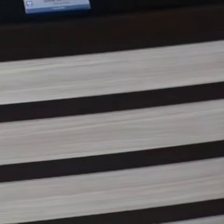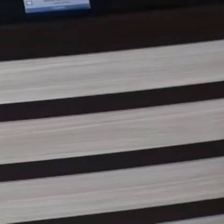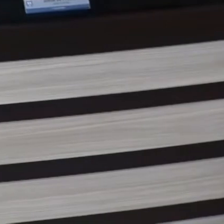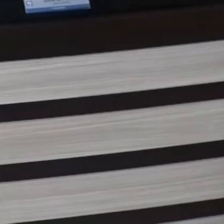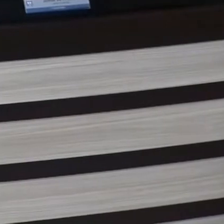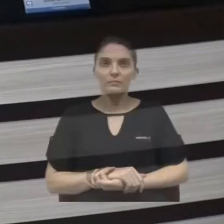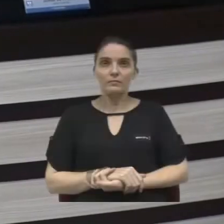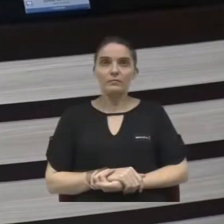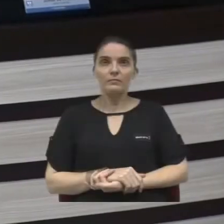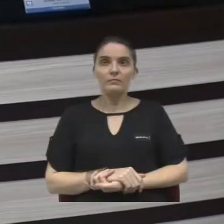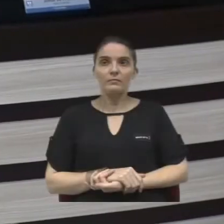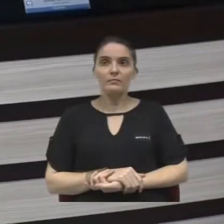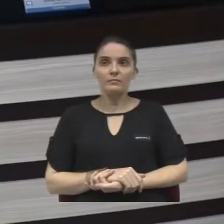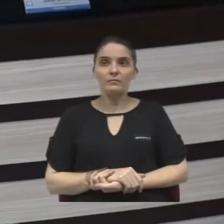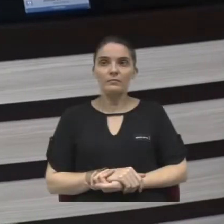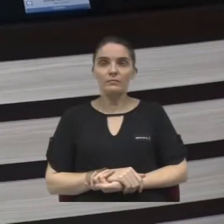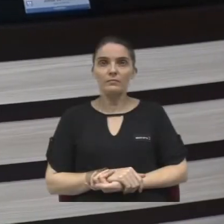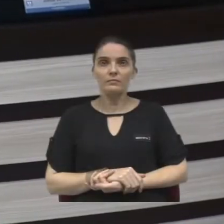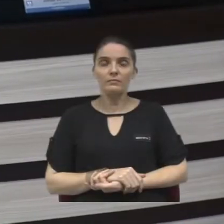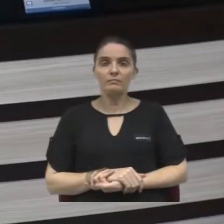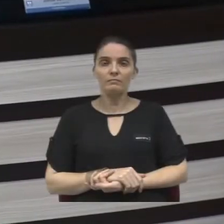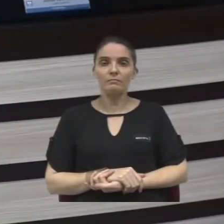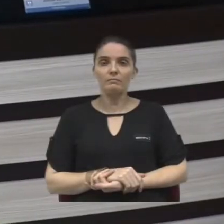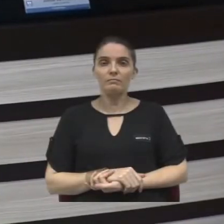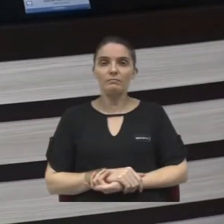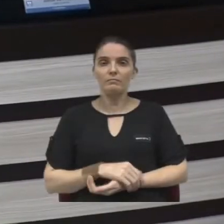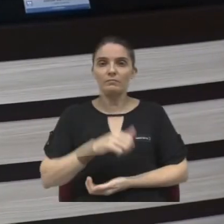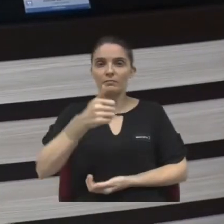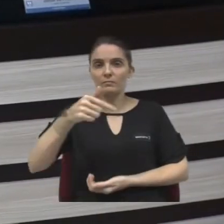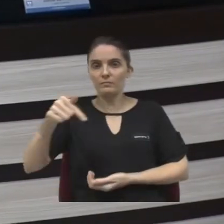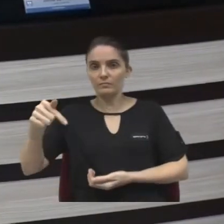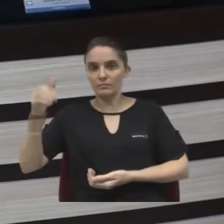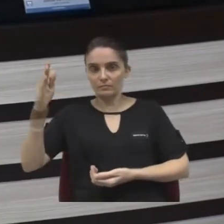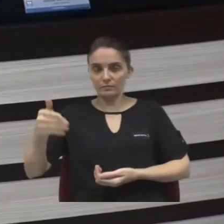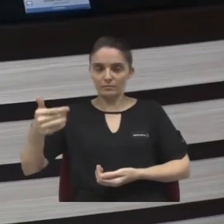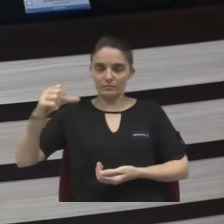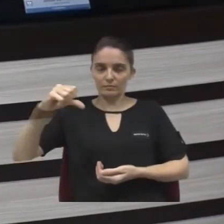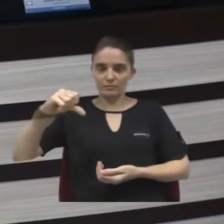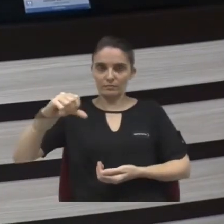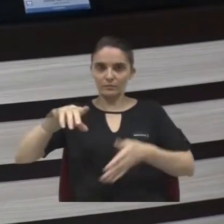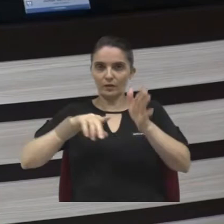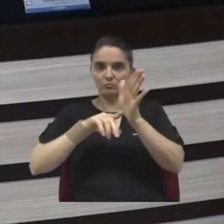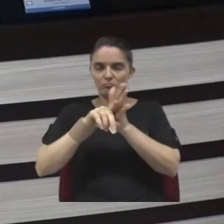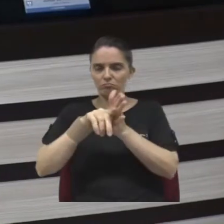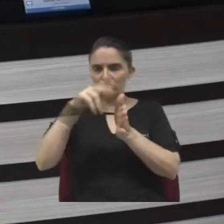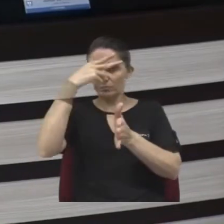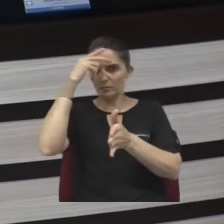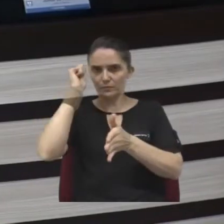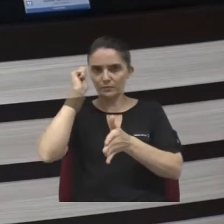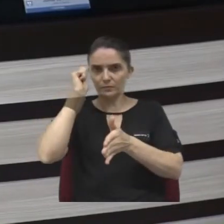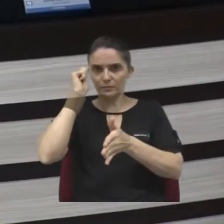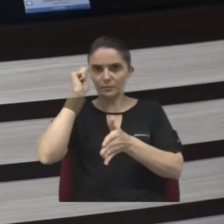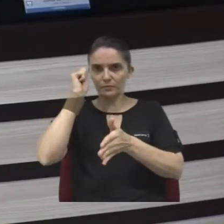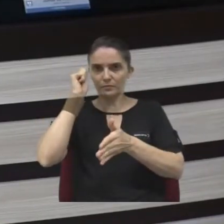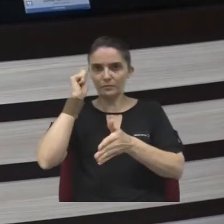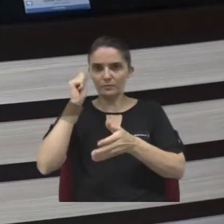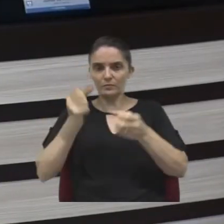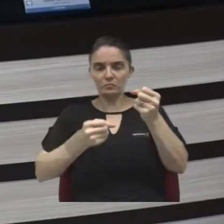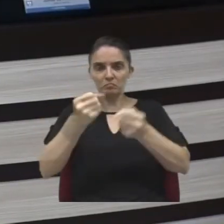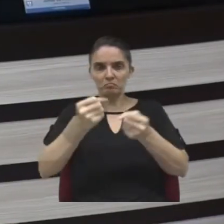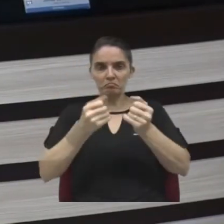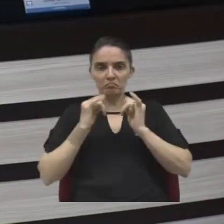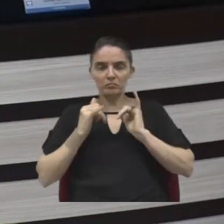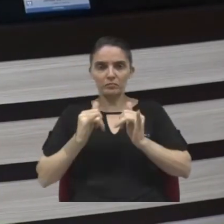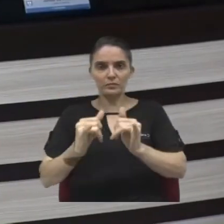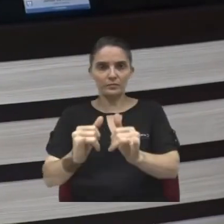havendo, será encaminhado ao Executivo. Requerimento 177/2019 requer informações sobre previsão de veículos elétricos em